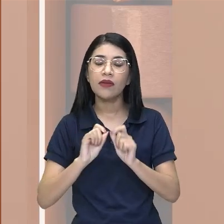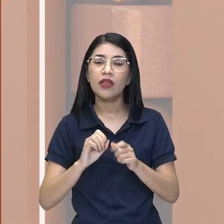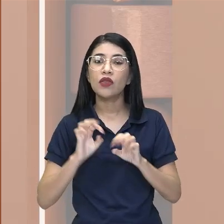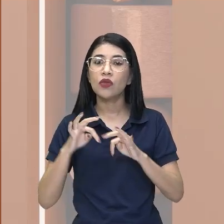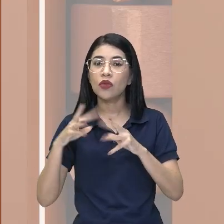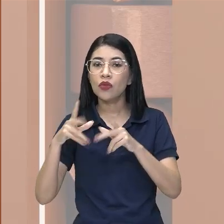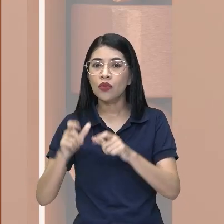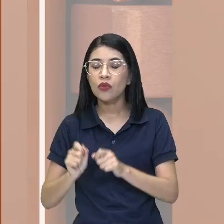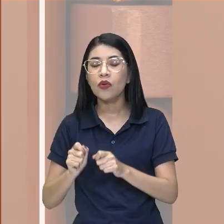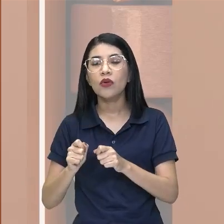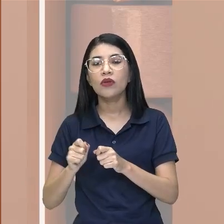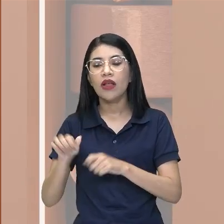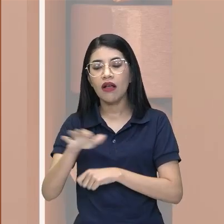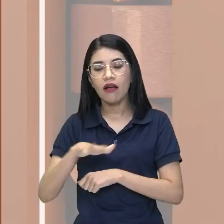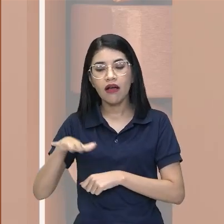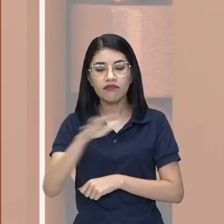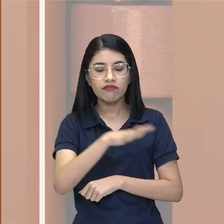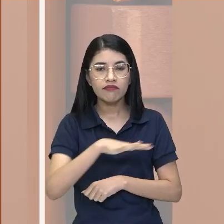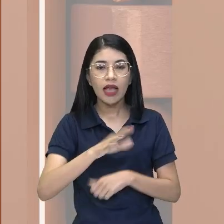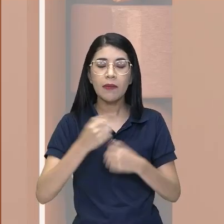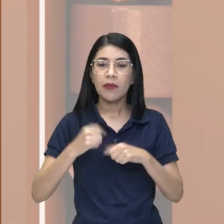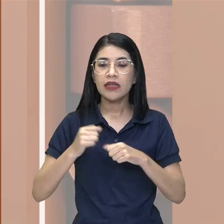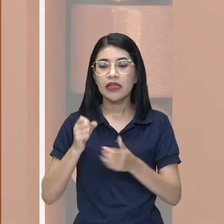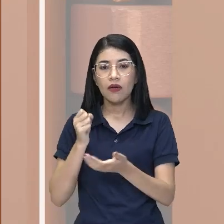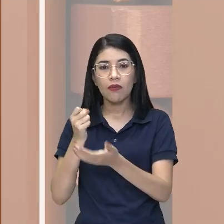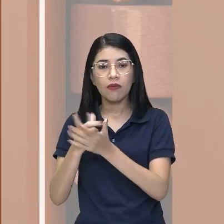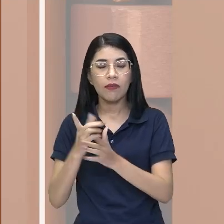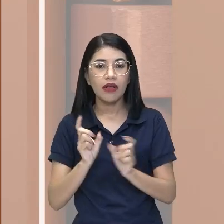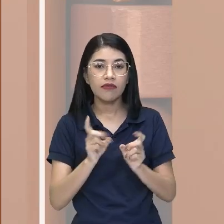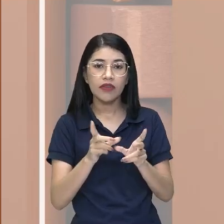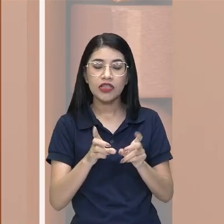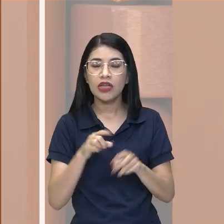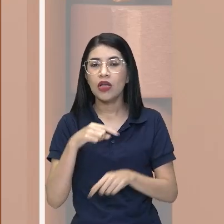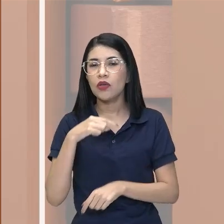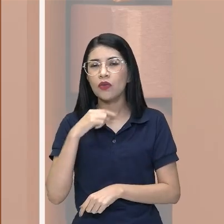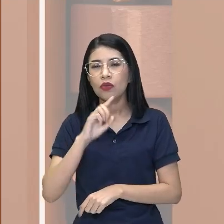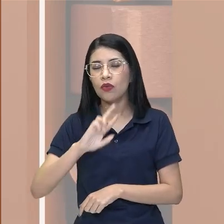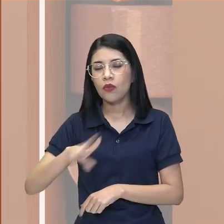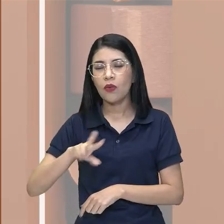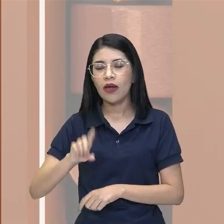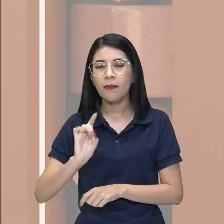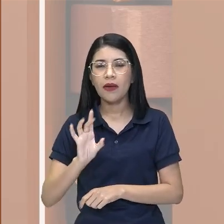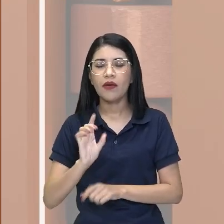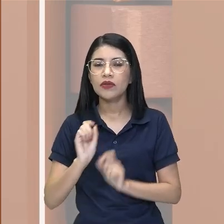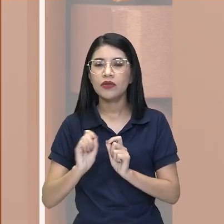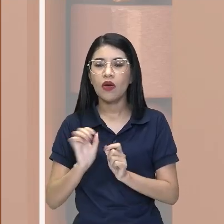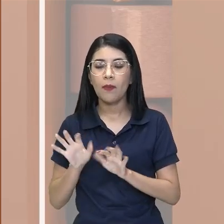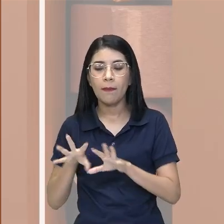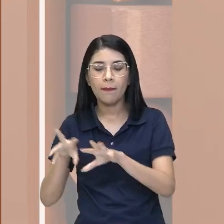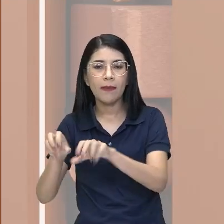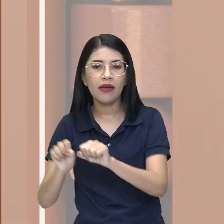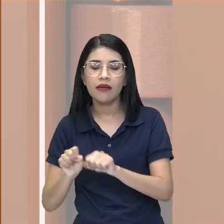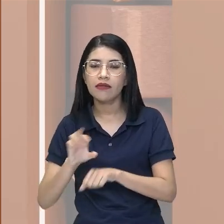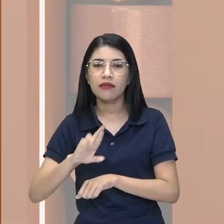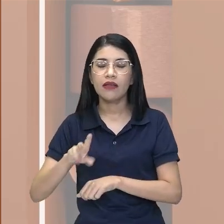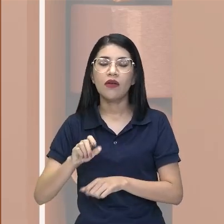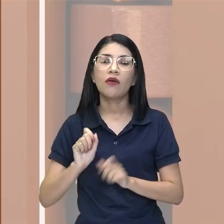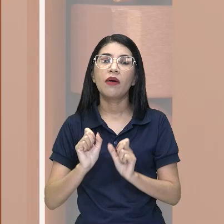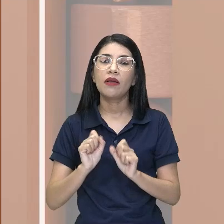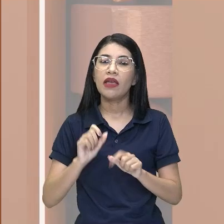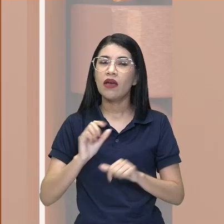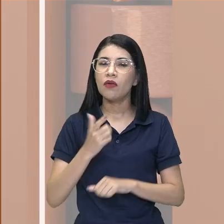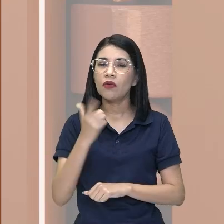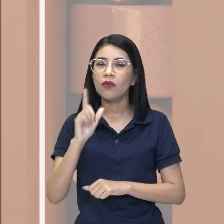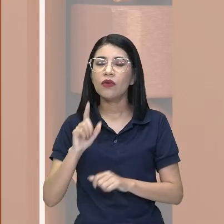tem que ser comprada e vendida. Ela não pode mais ser ocupada de forma tradicional. Aliás, até que pode, mas é um outro tipo